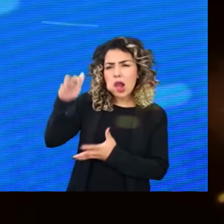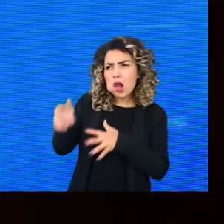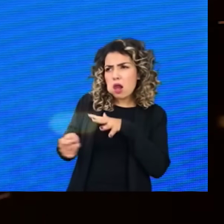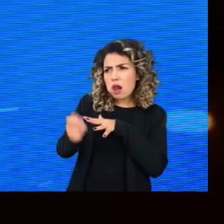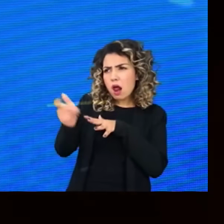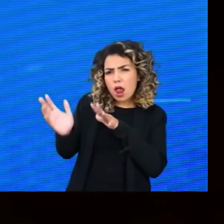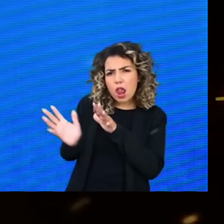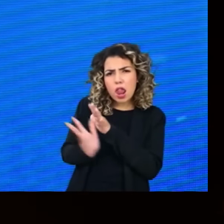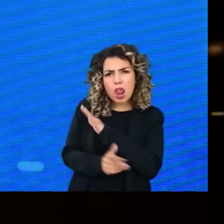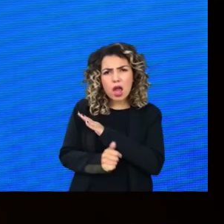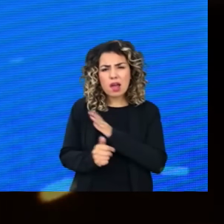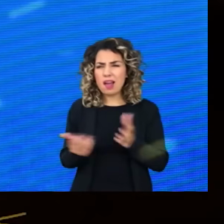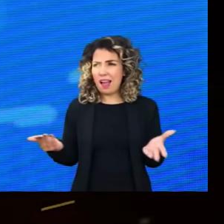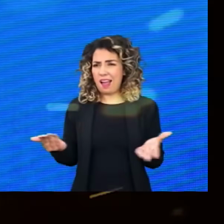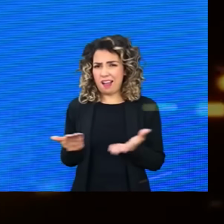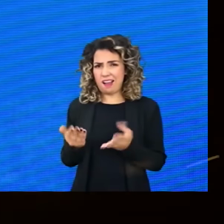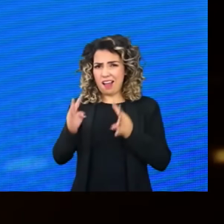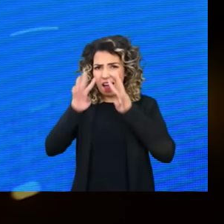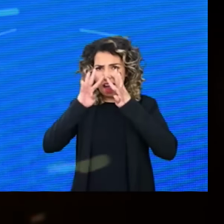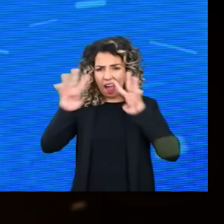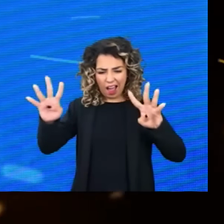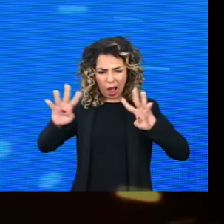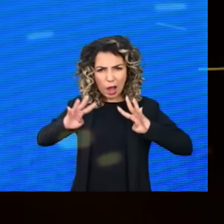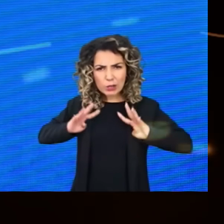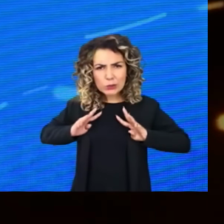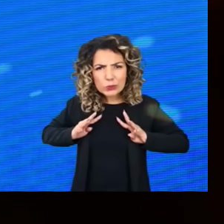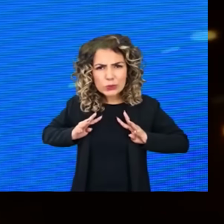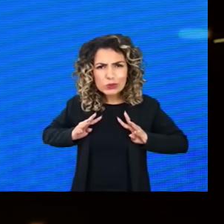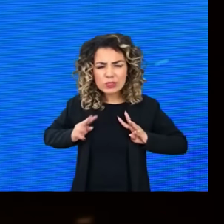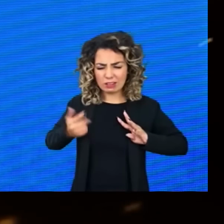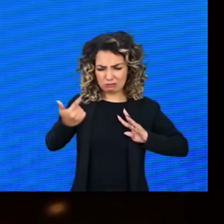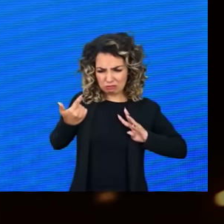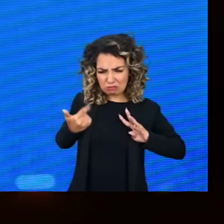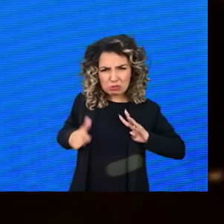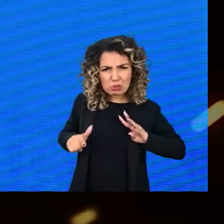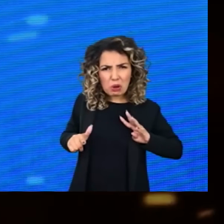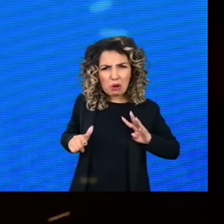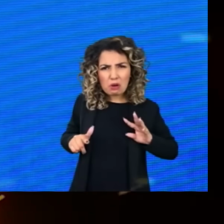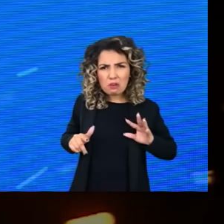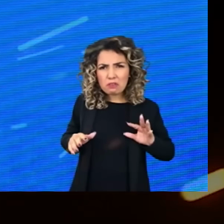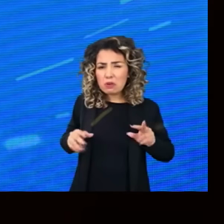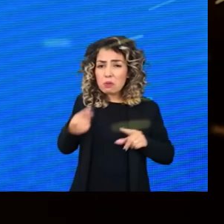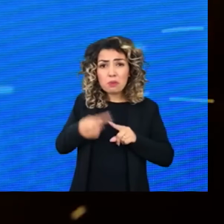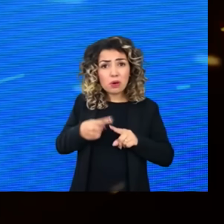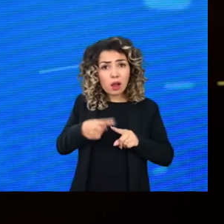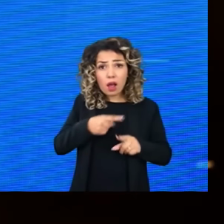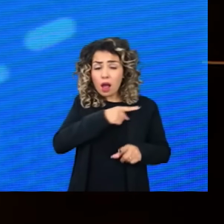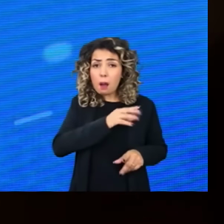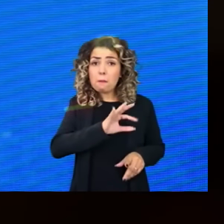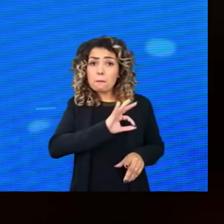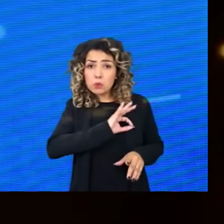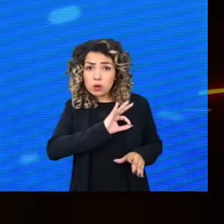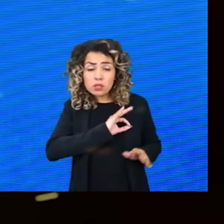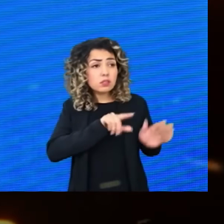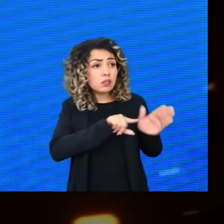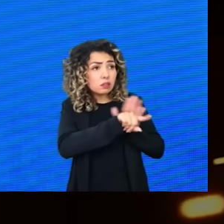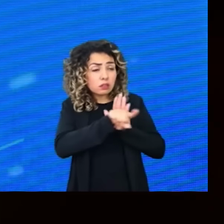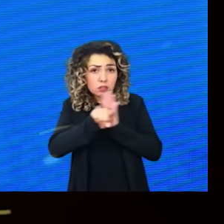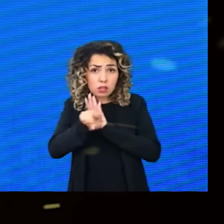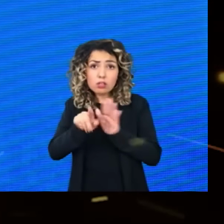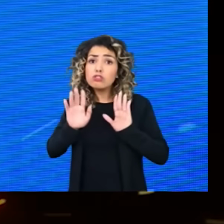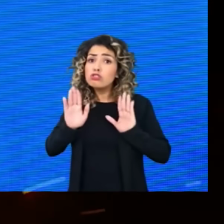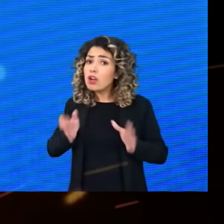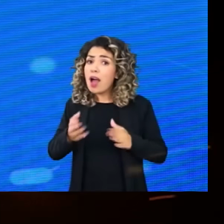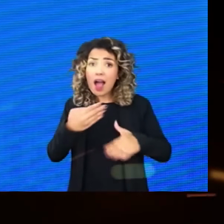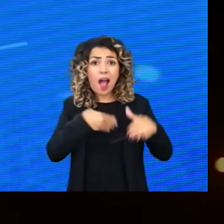mais uma vez de uma forma brutal eh por um caso investigado pela polícia e arquivado pela justiça